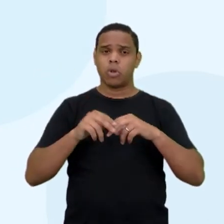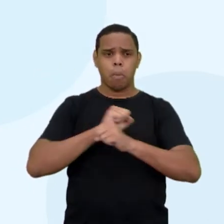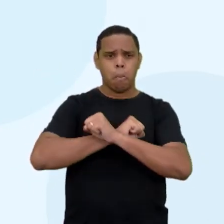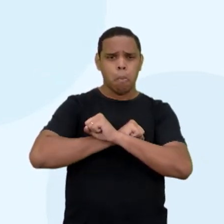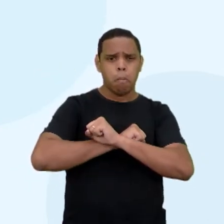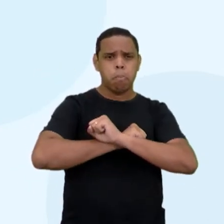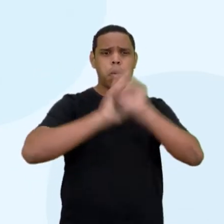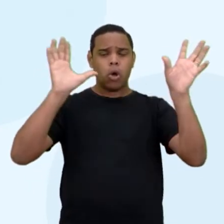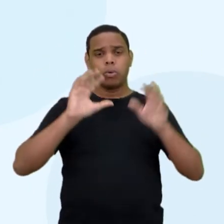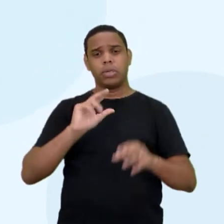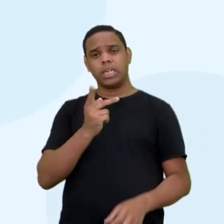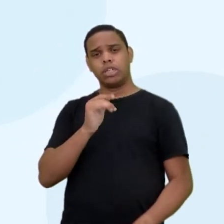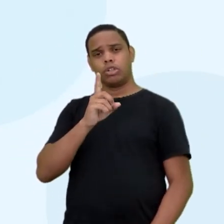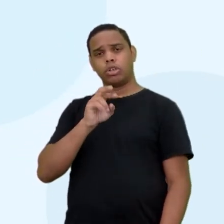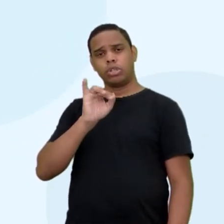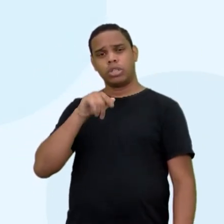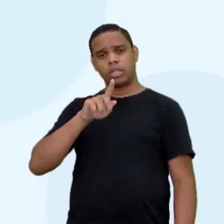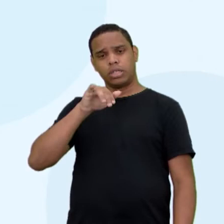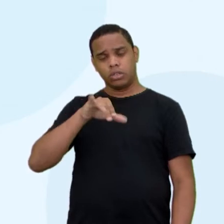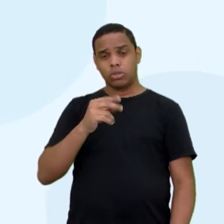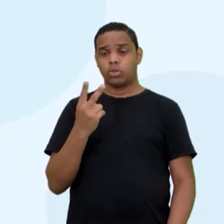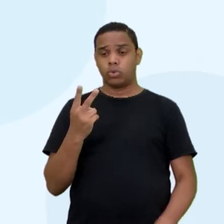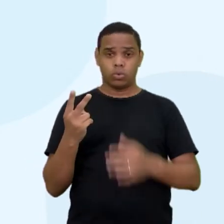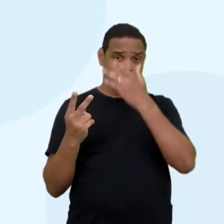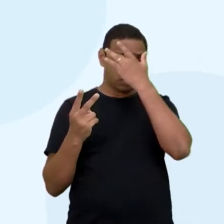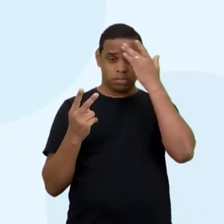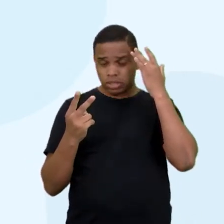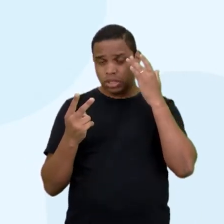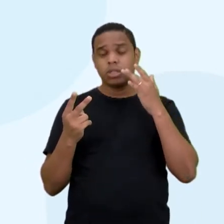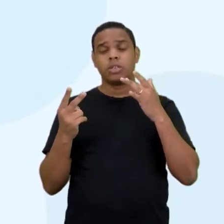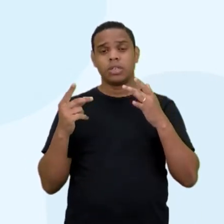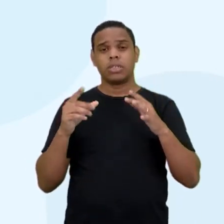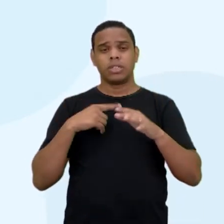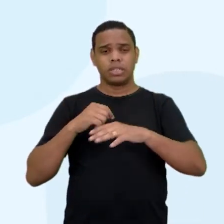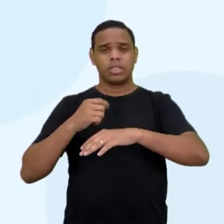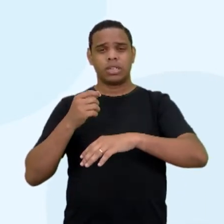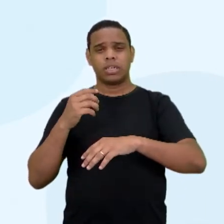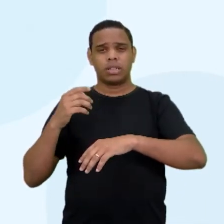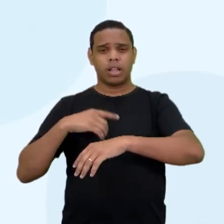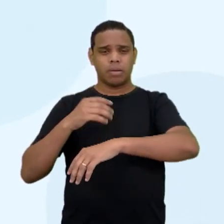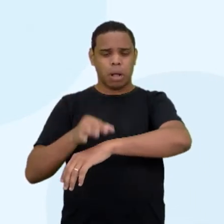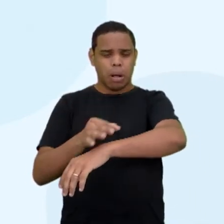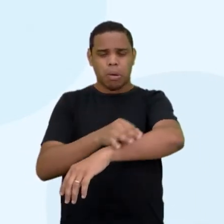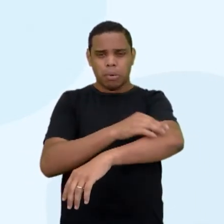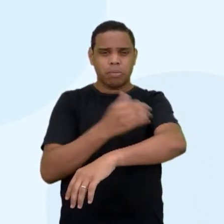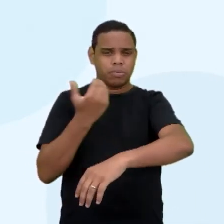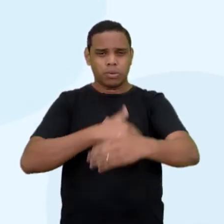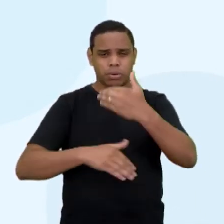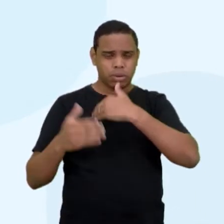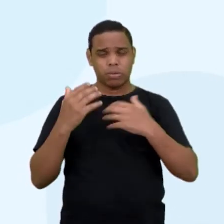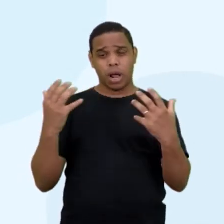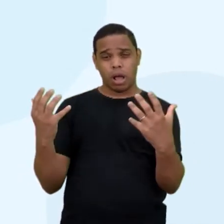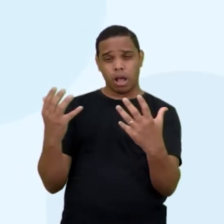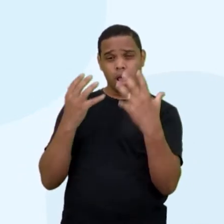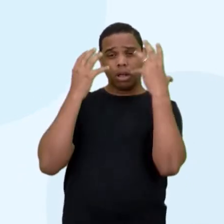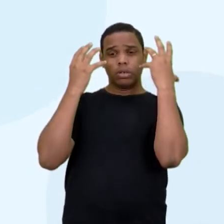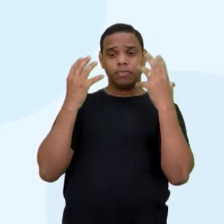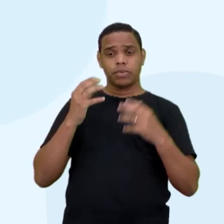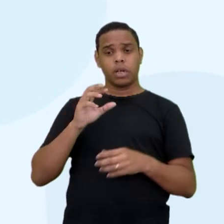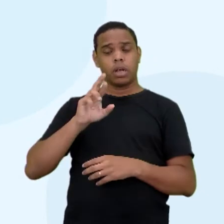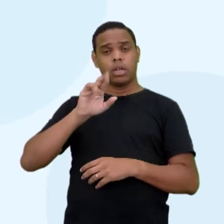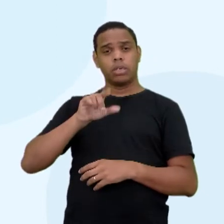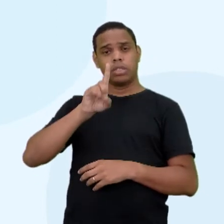de hidrogênio, e 2 trabalhadores ficaram hospitalizados devido a queimaduras de radiação. Mas a gente observa